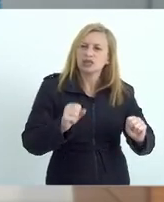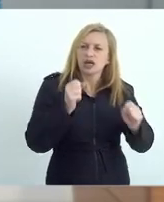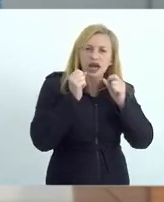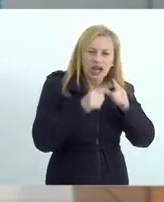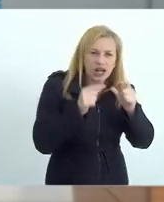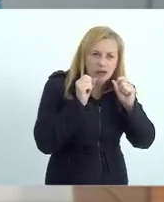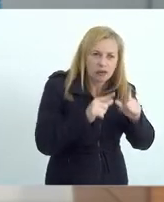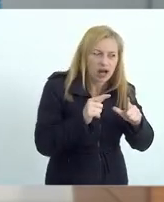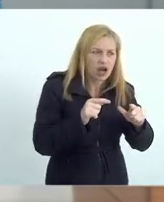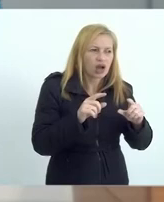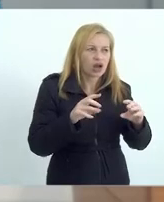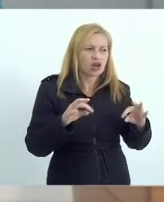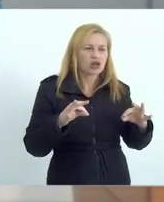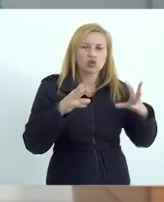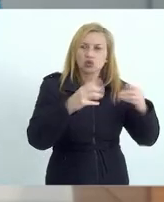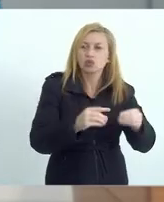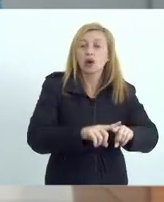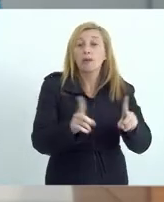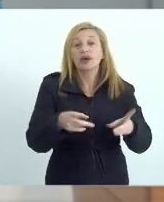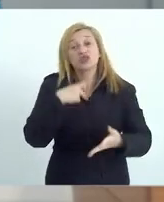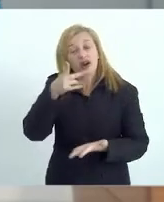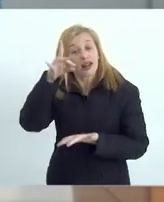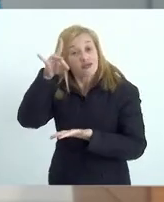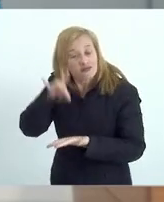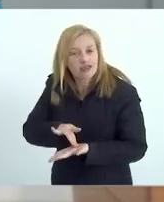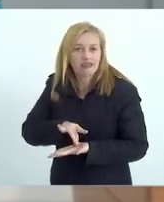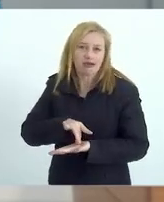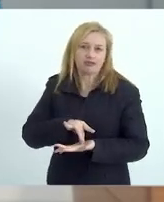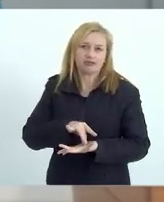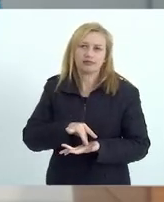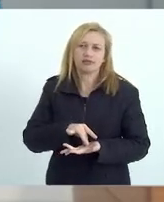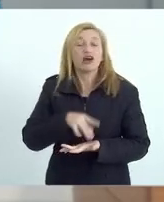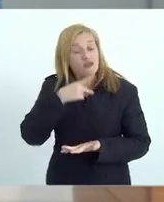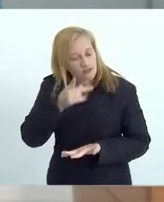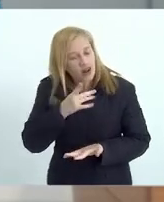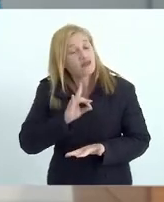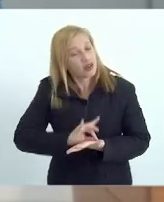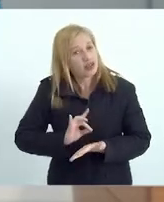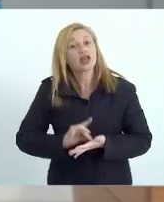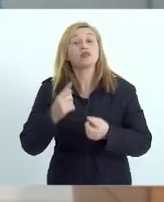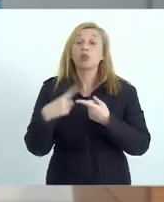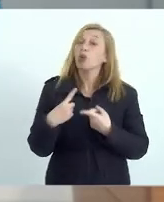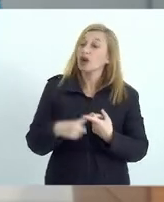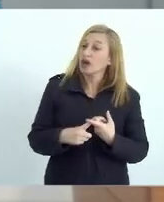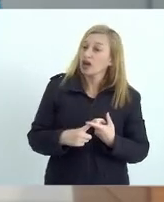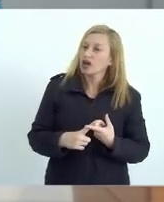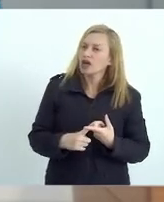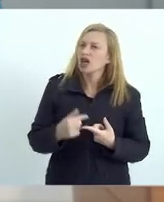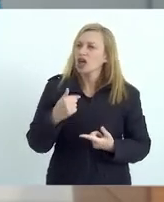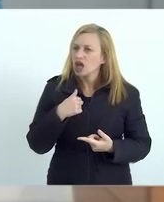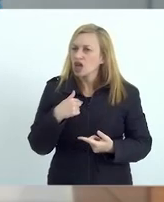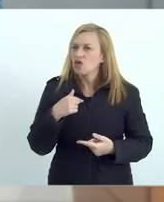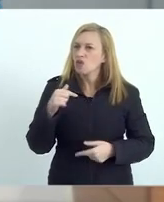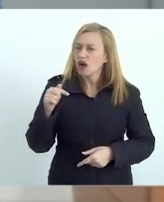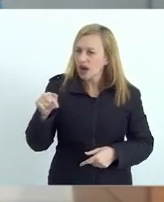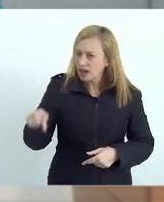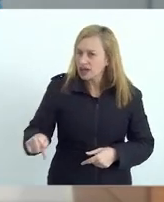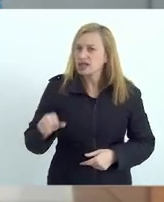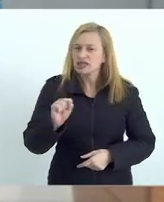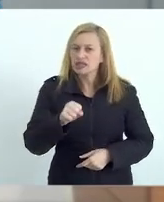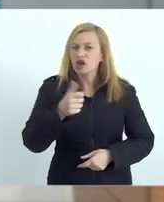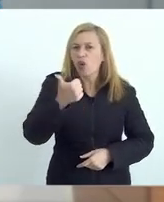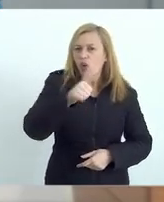bater no governo do estado mas falem a verdade fale a verdade porque eu passei aqui sim